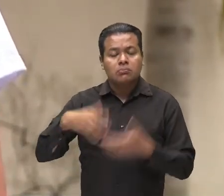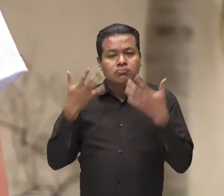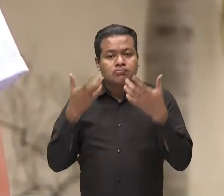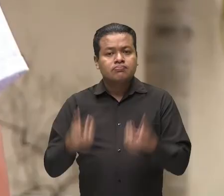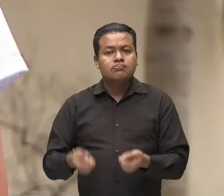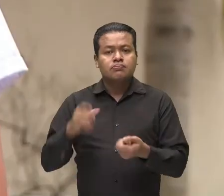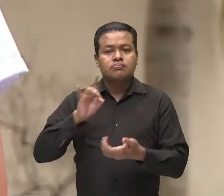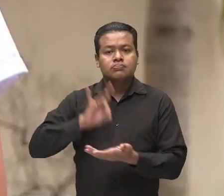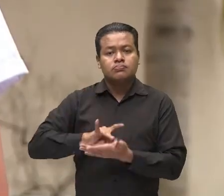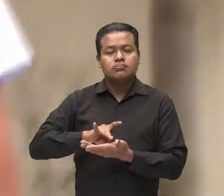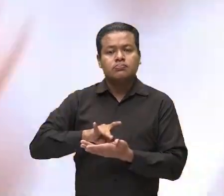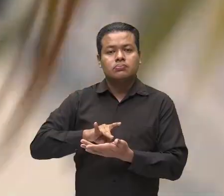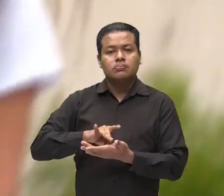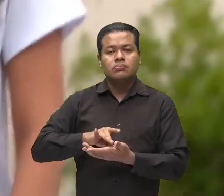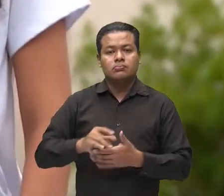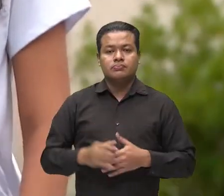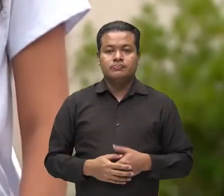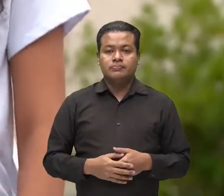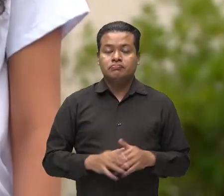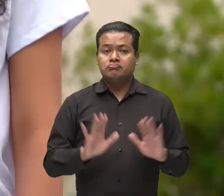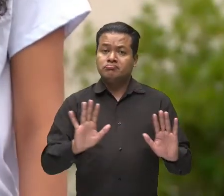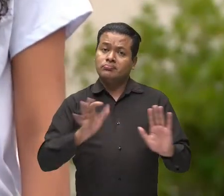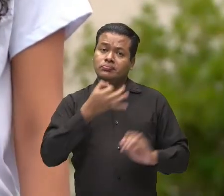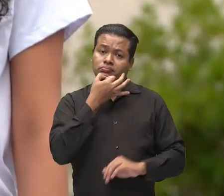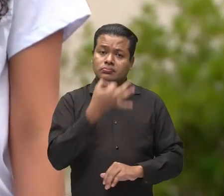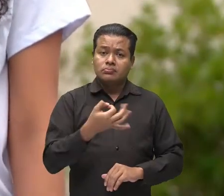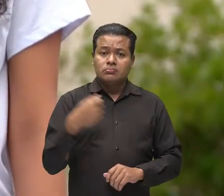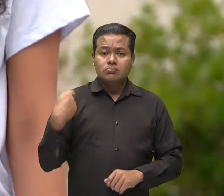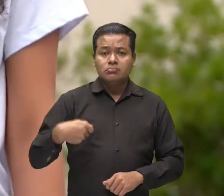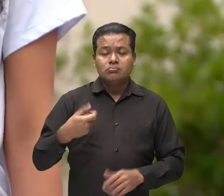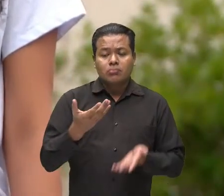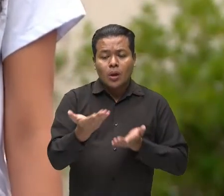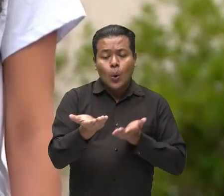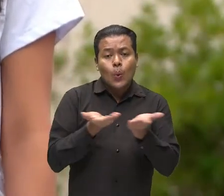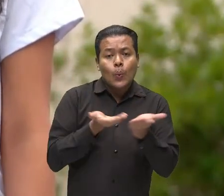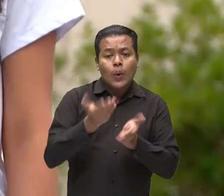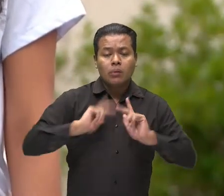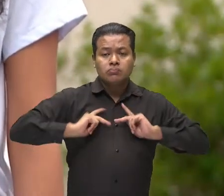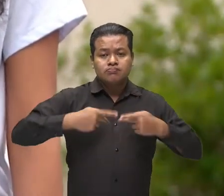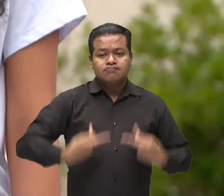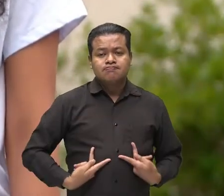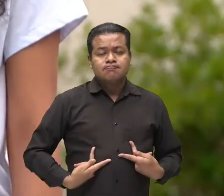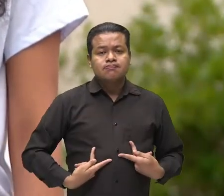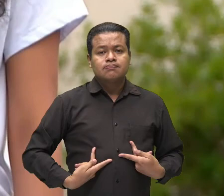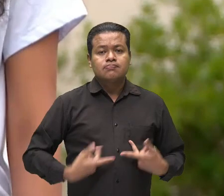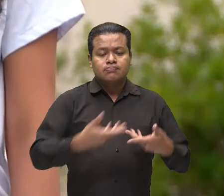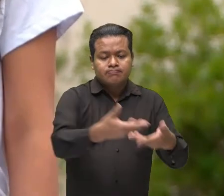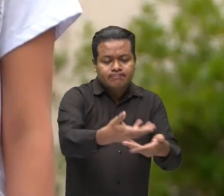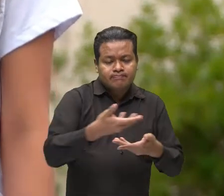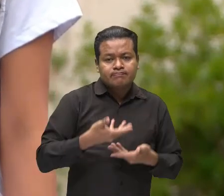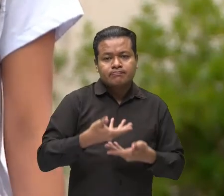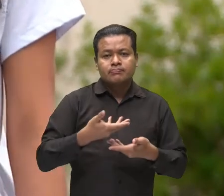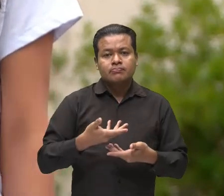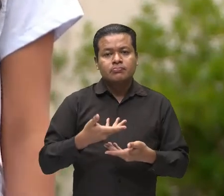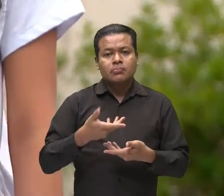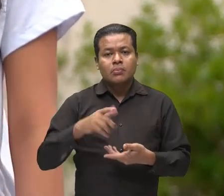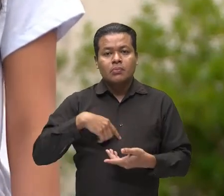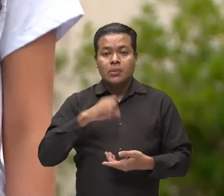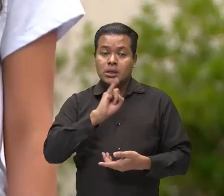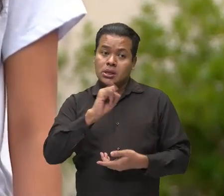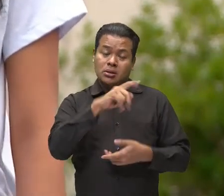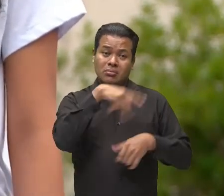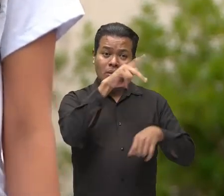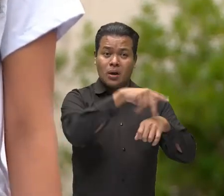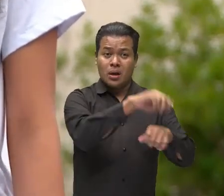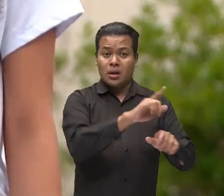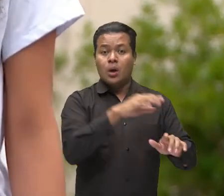aceitar os imigrantes no país. Eu acho que tem que ser um tratamento humanitário, eles têm que acolher os cidadãos que vêm. Porque Porque se eles saem dos seus países